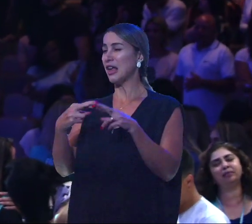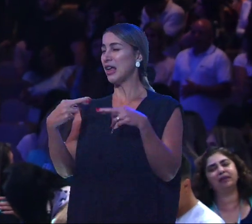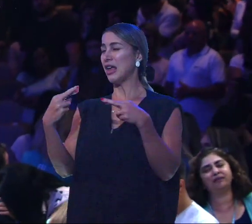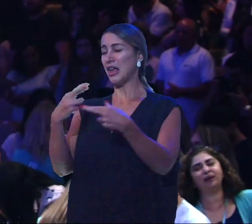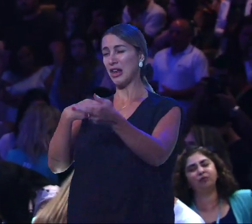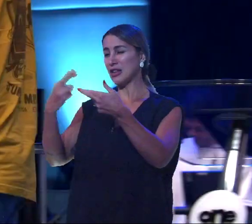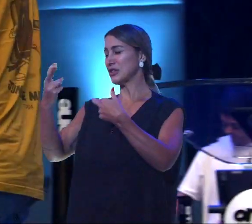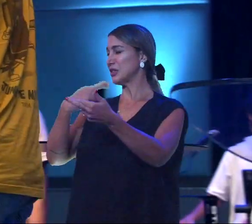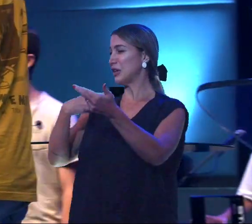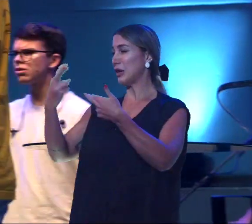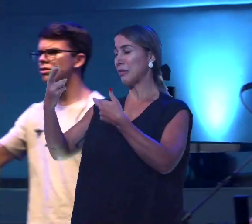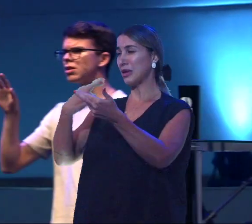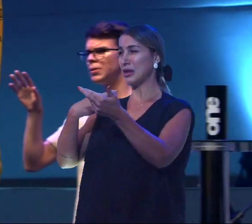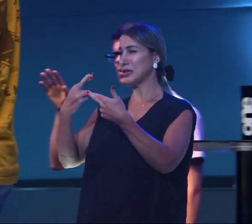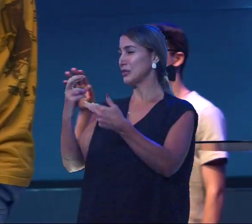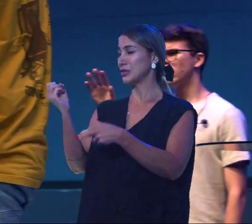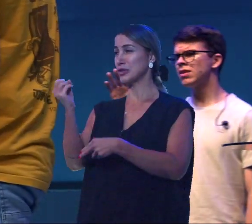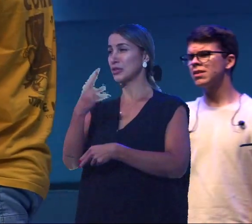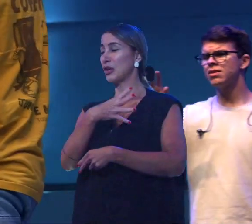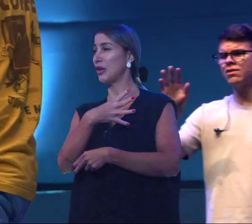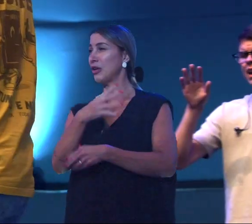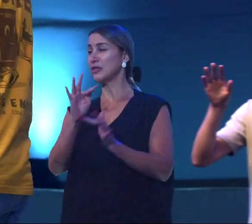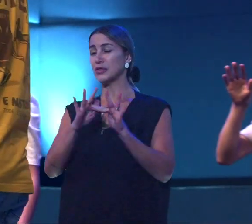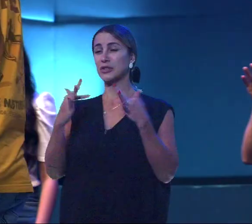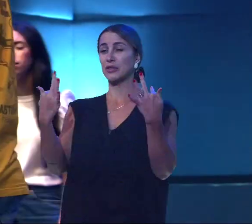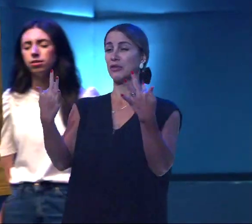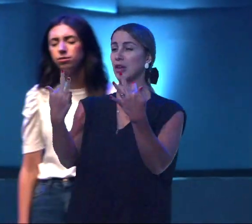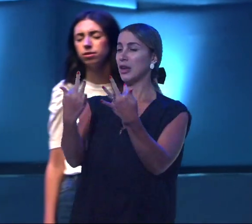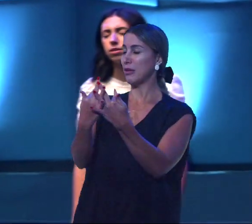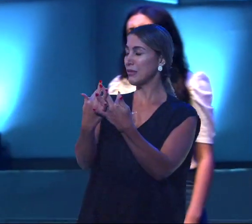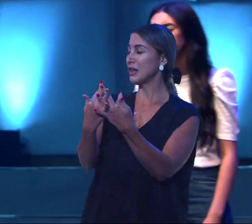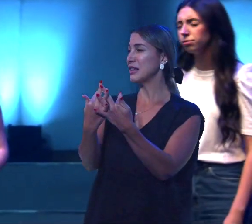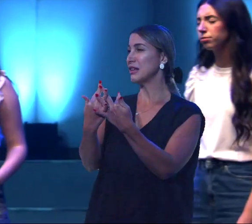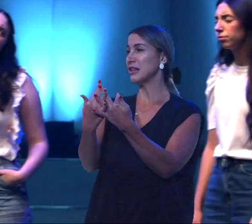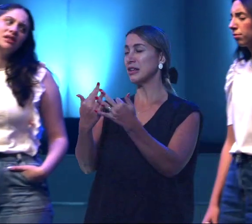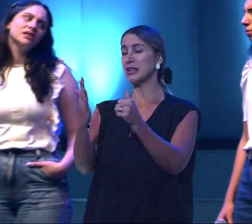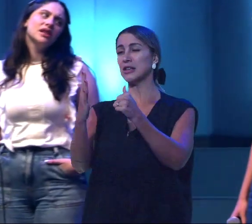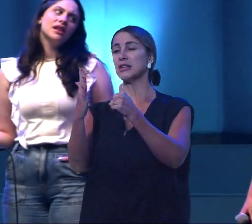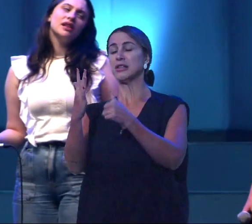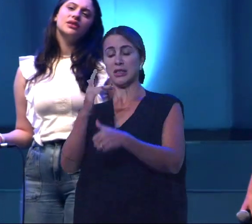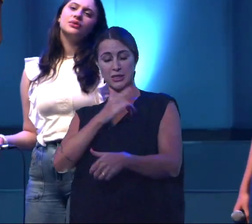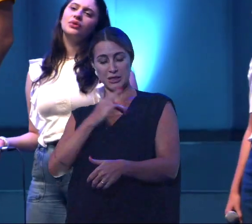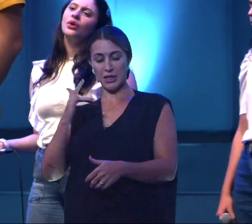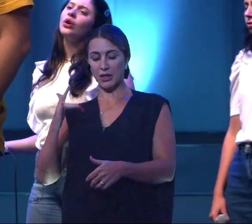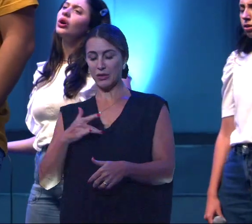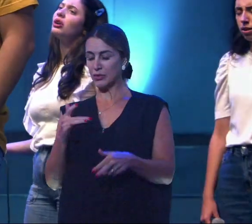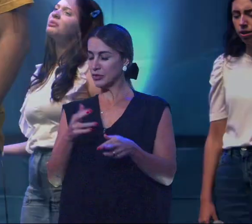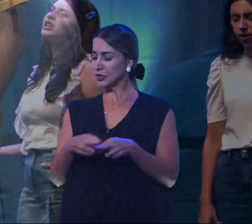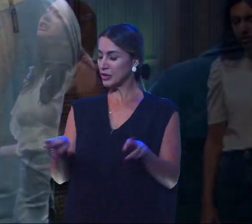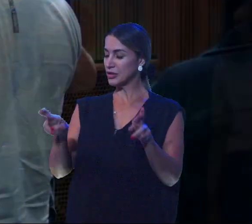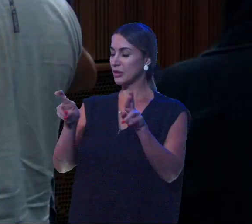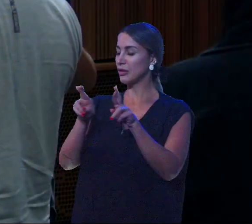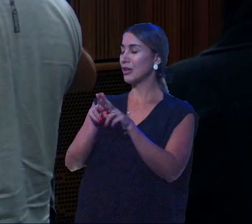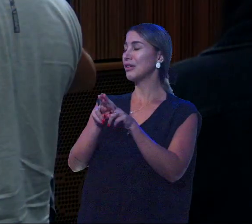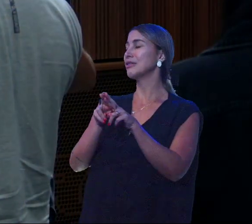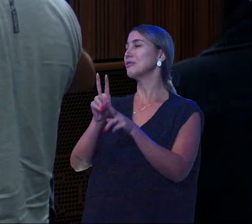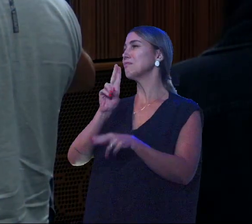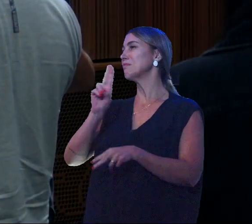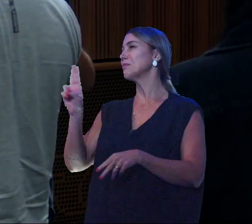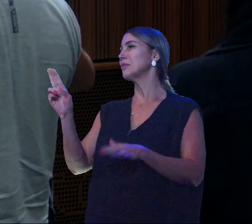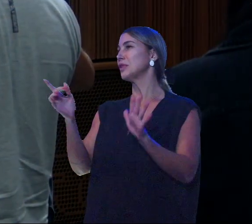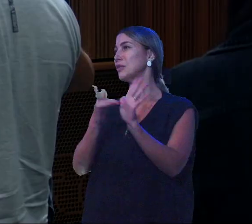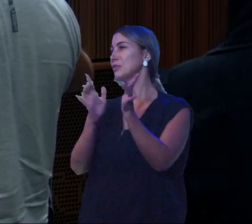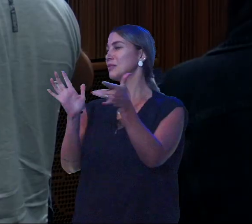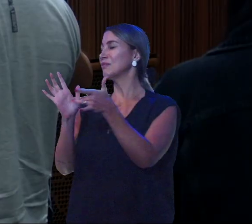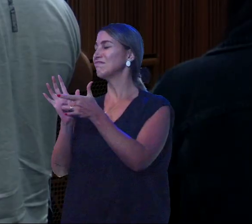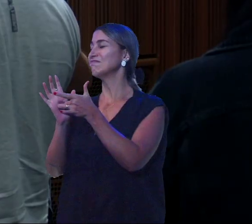sendo formadas, a saúde sendo restaurada, Deus, em nome de Jesus, Pai. Eu quero pedir